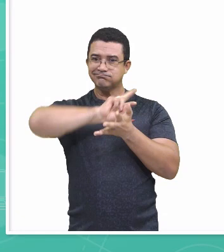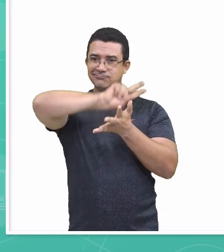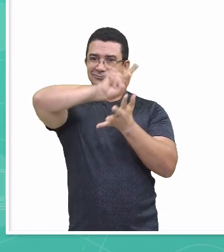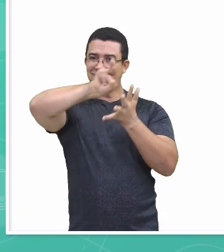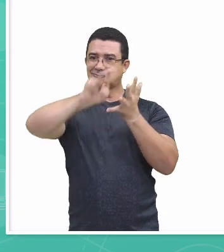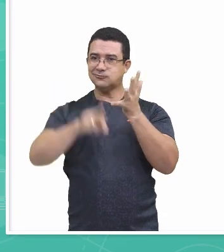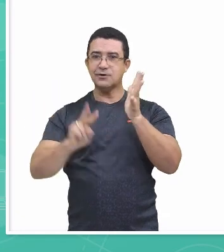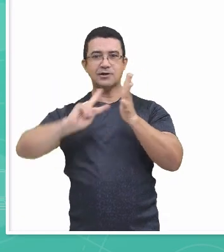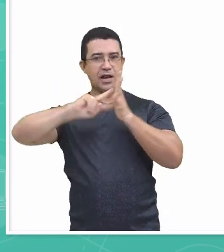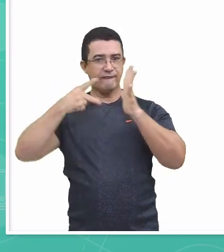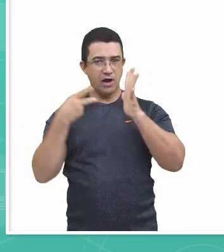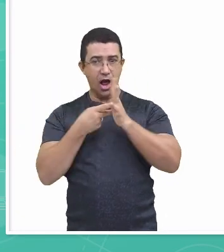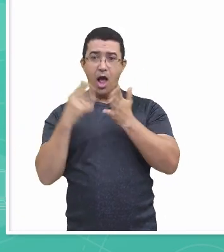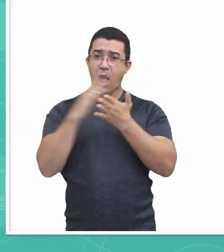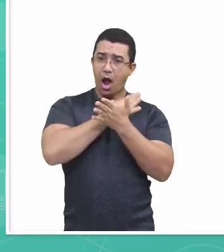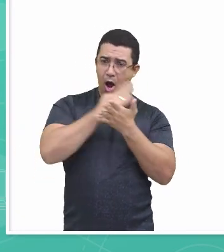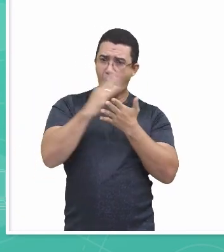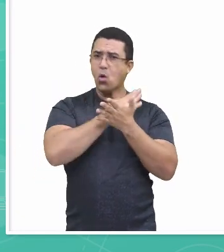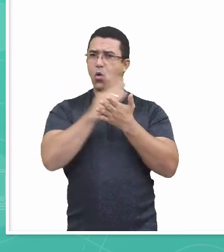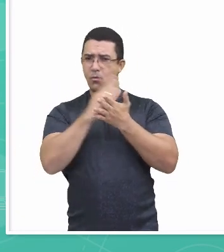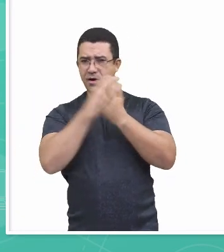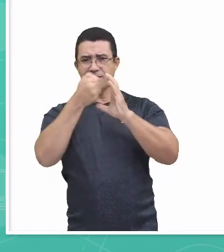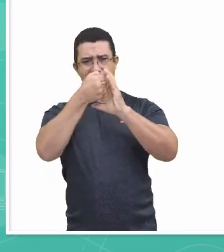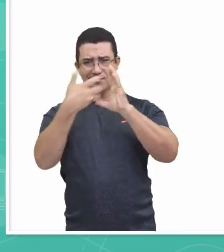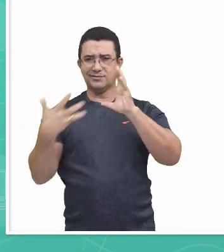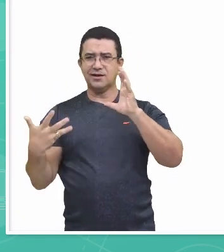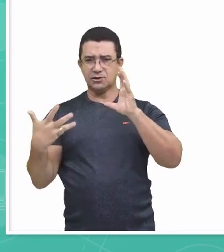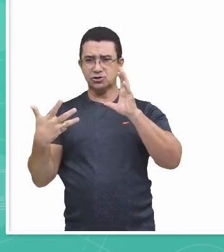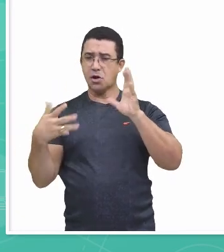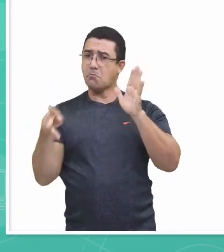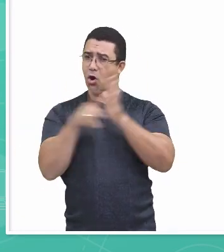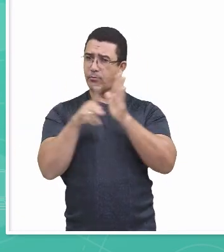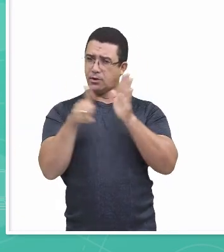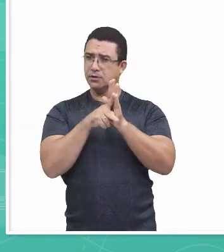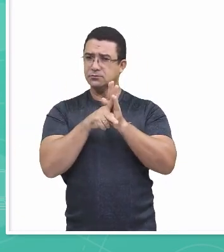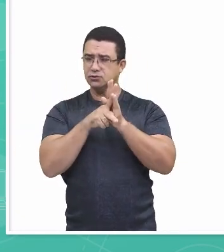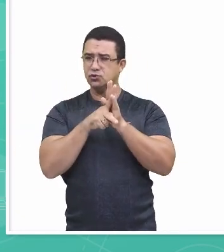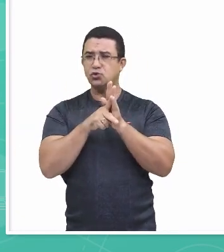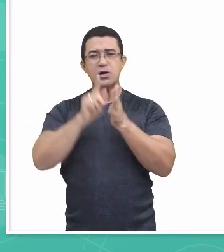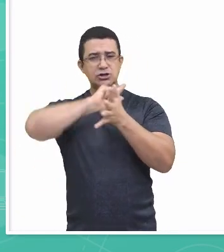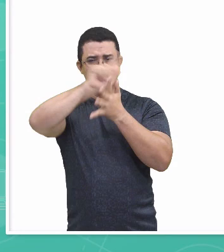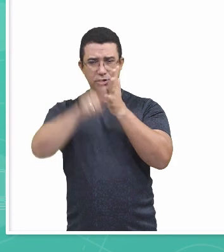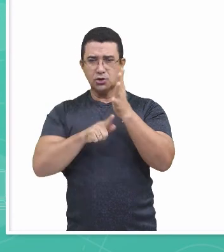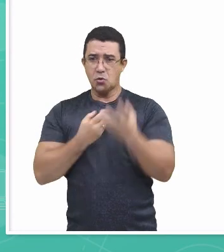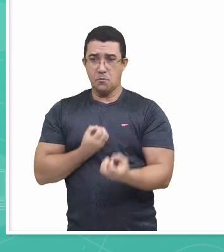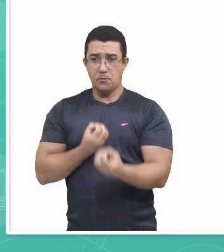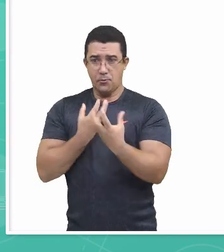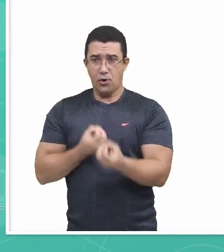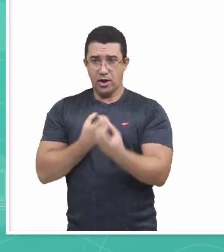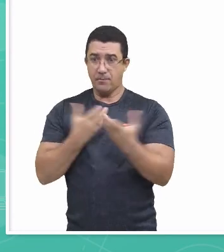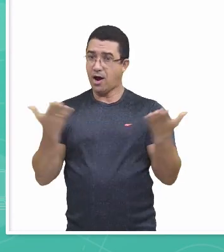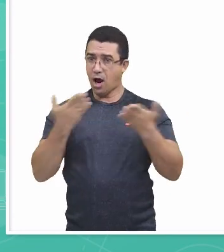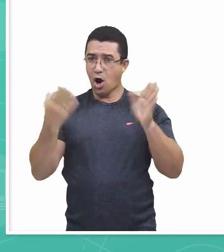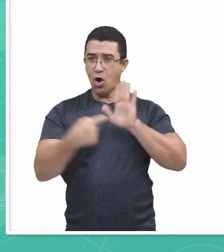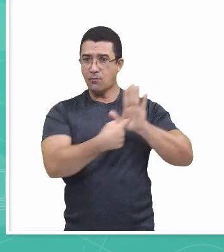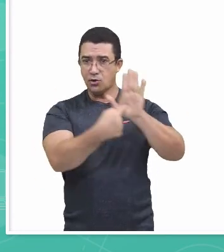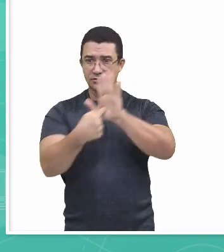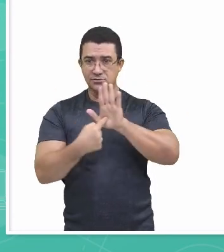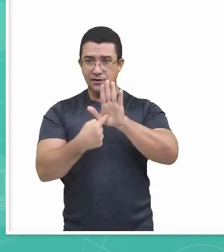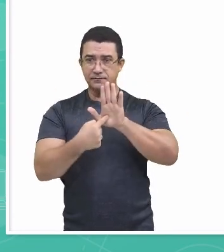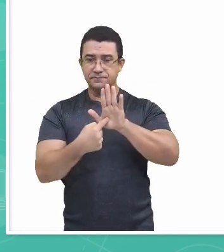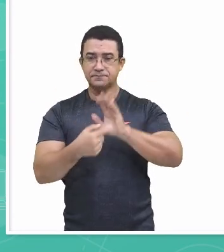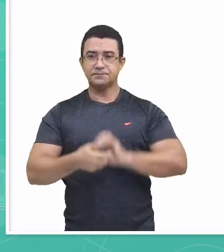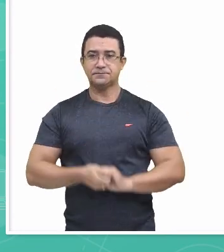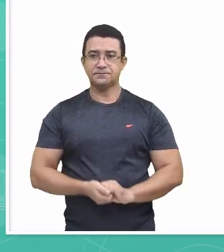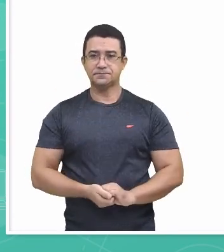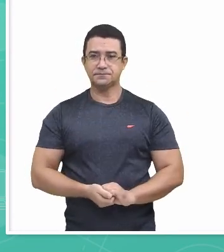significados, alguns aspectos característicos do gênero poema que nós vamos apresentar agora. Mas só um pouquinho, olha só, guarda aí, olha